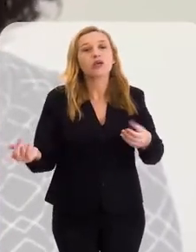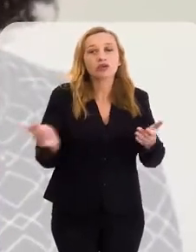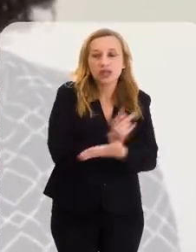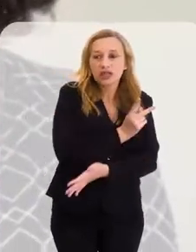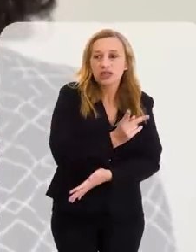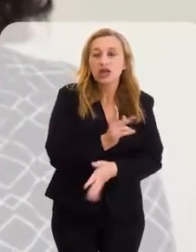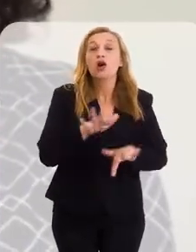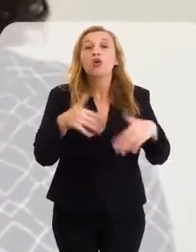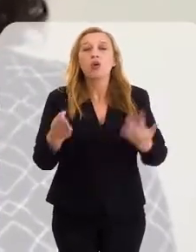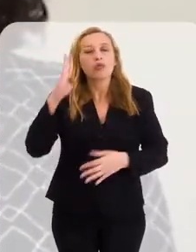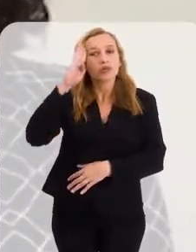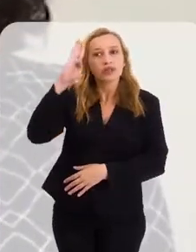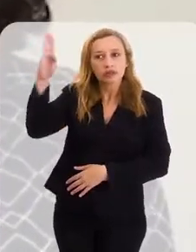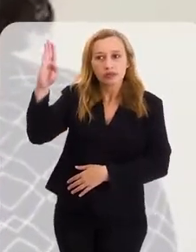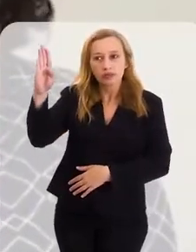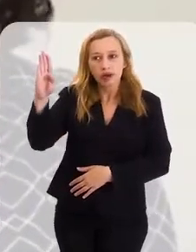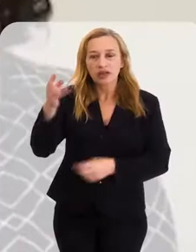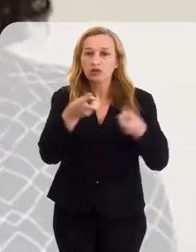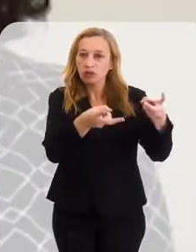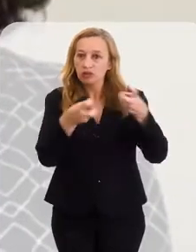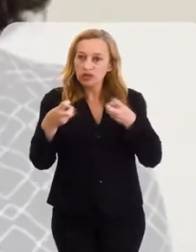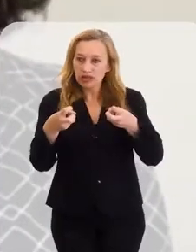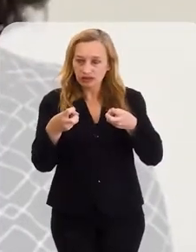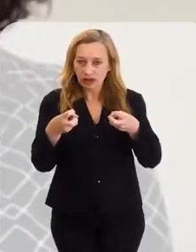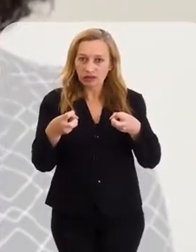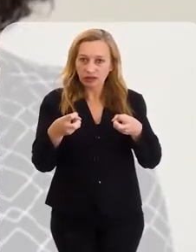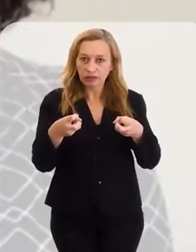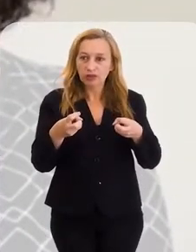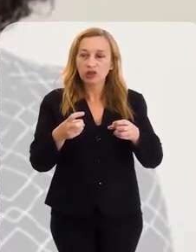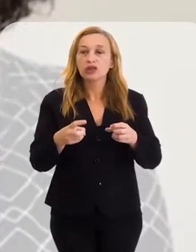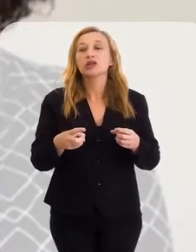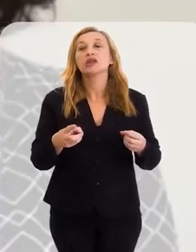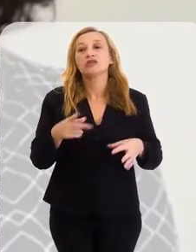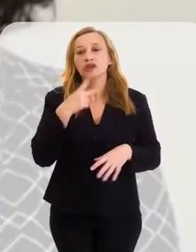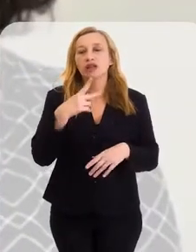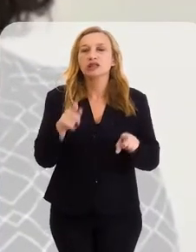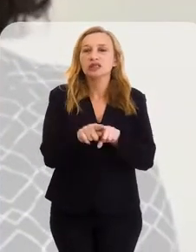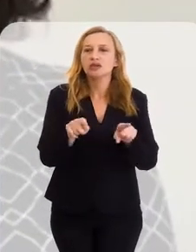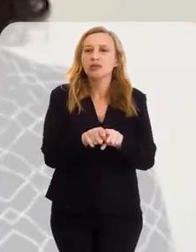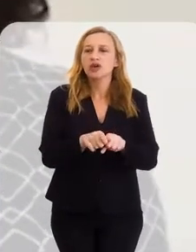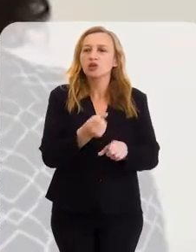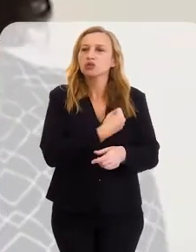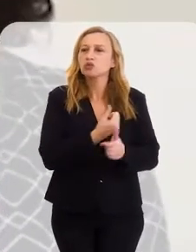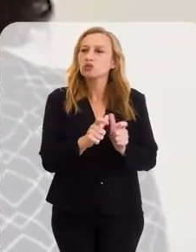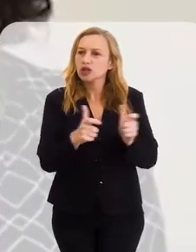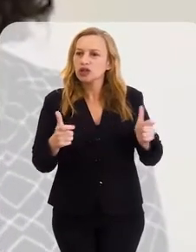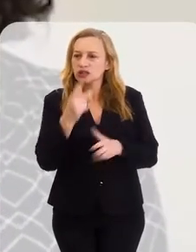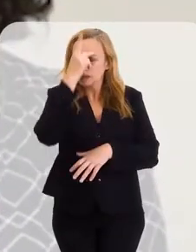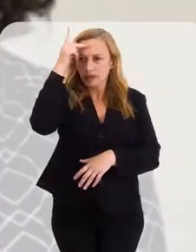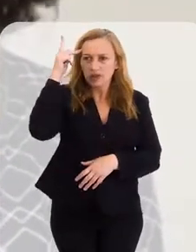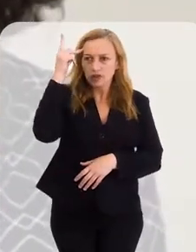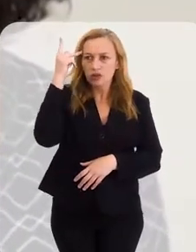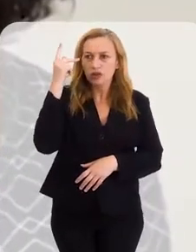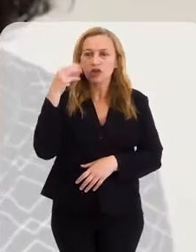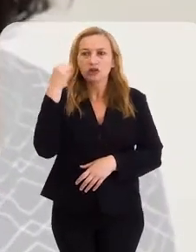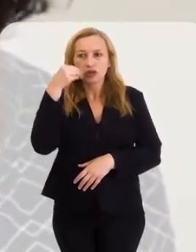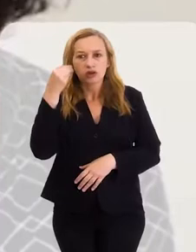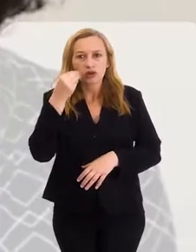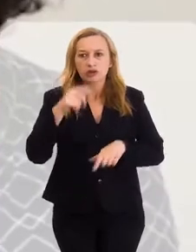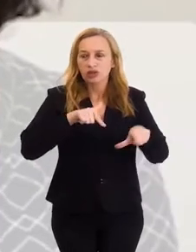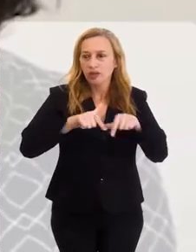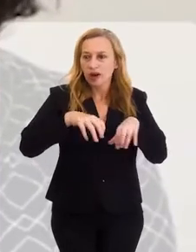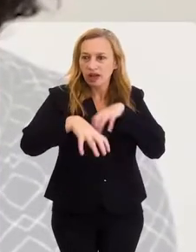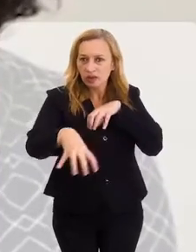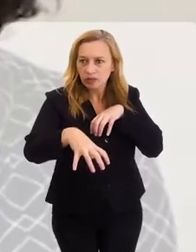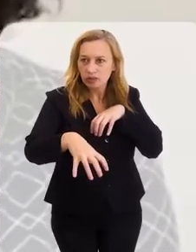vai acontecer, quais são os principais pontos que precisam ser observados? Levando em consideração que a maior parte das pessoas que